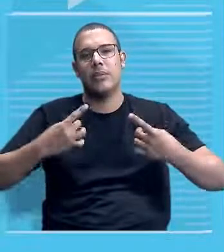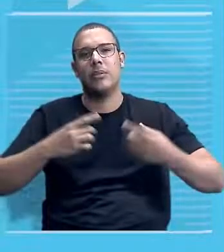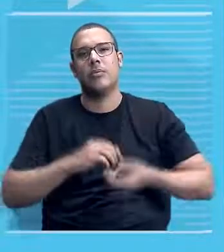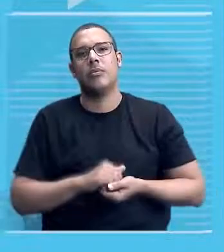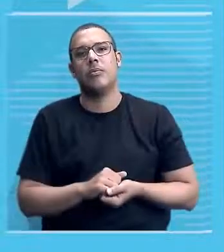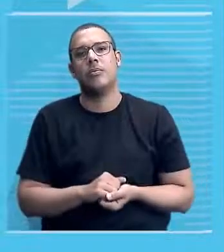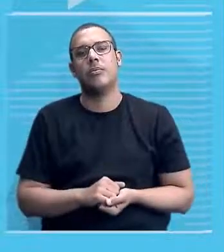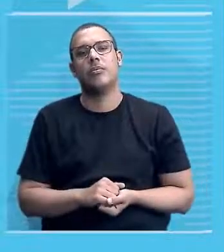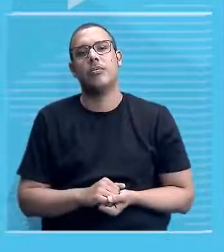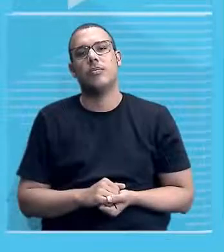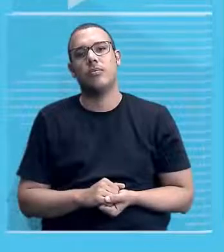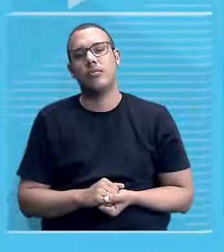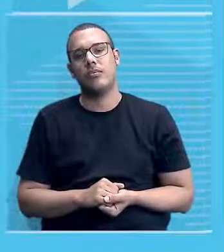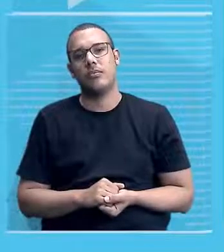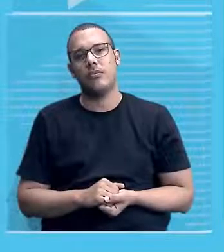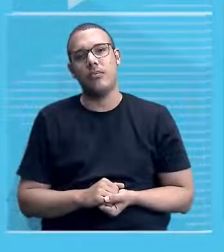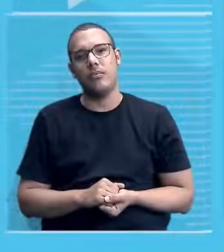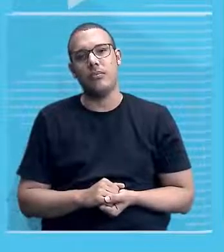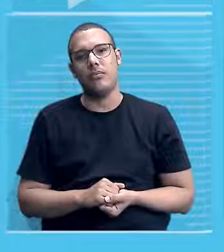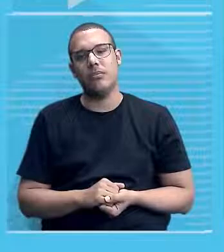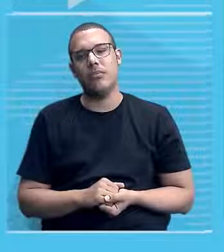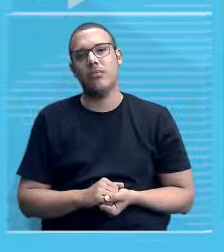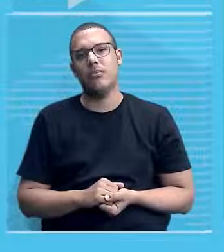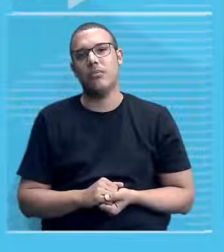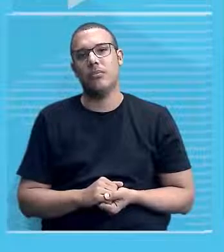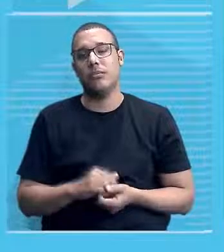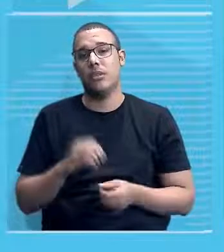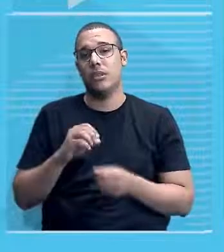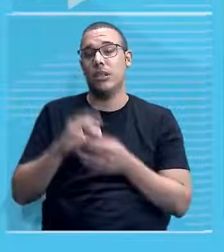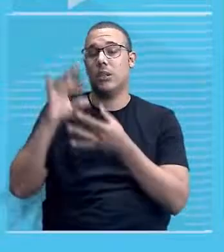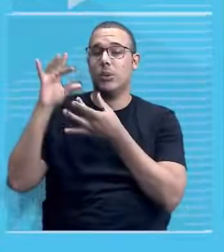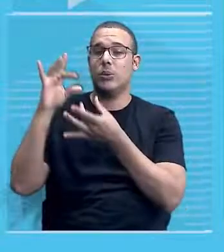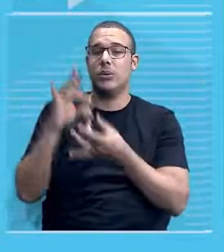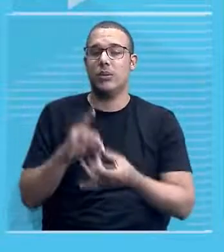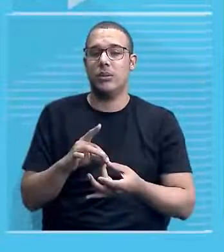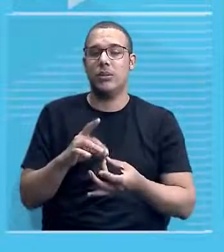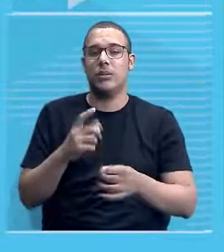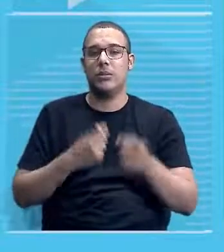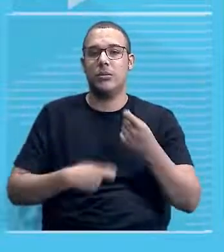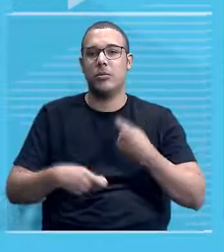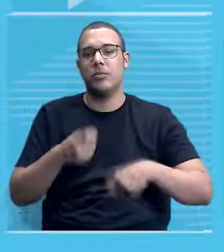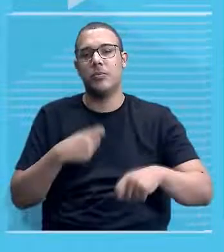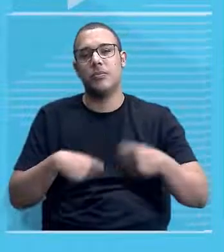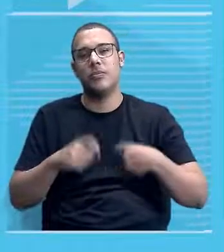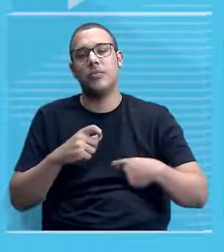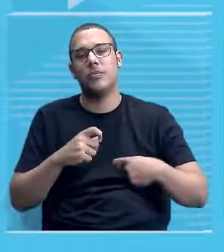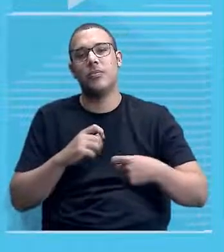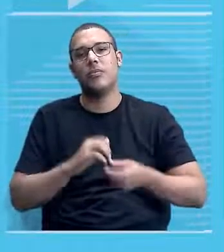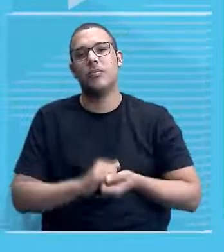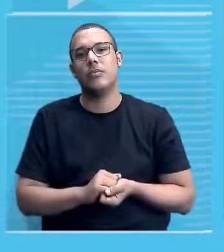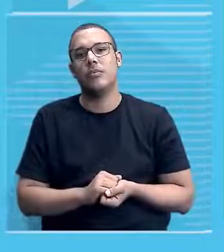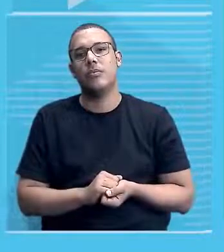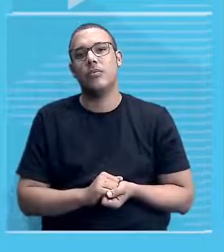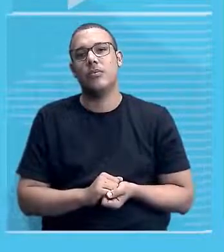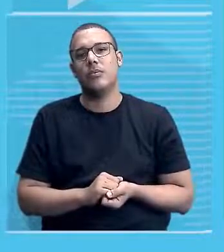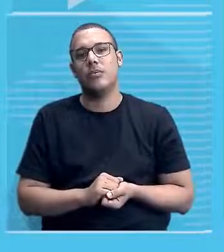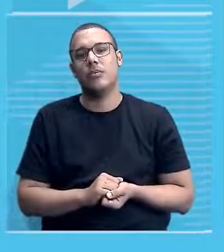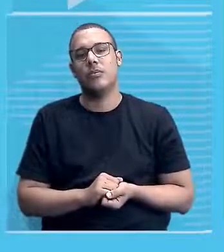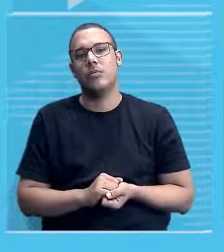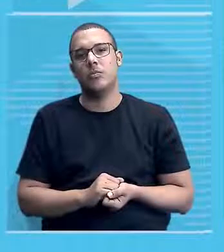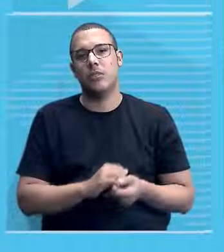tem esse clima dentro de um contexto econômico que se deslocou